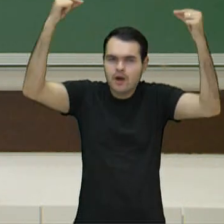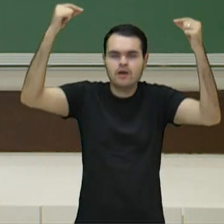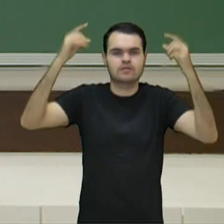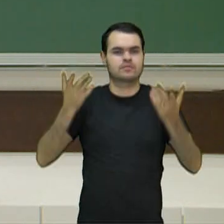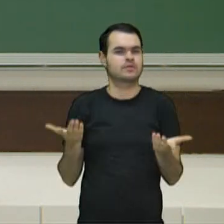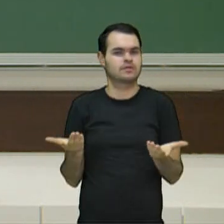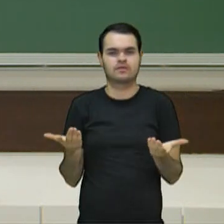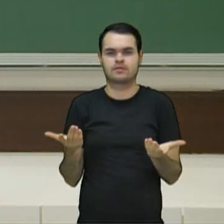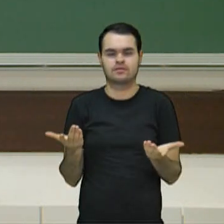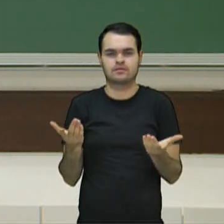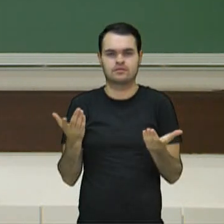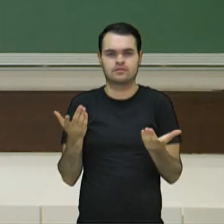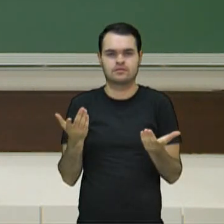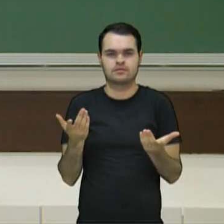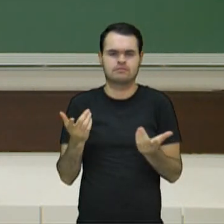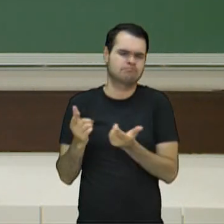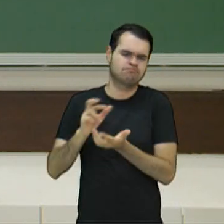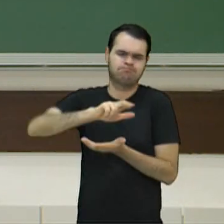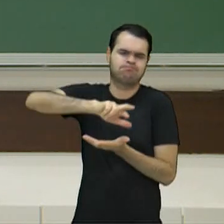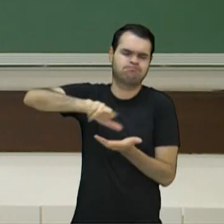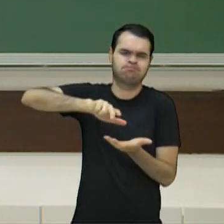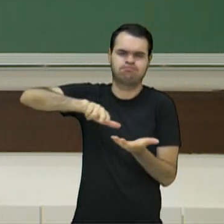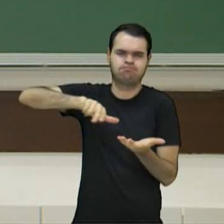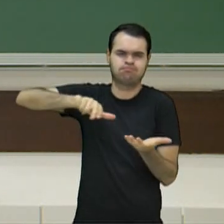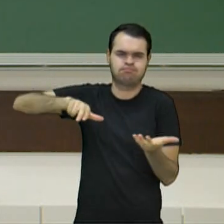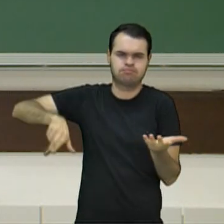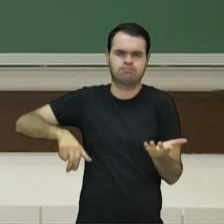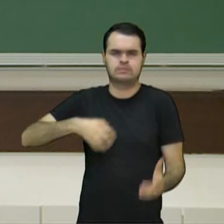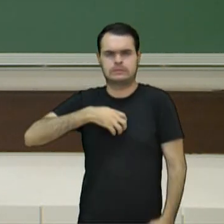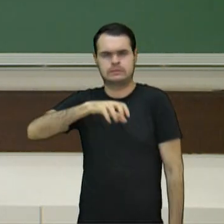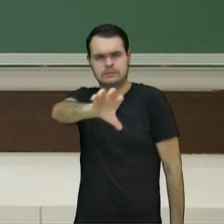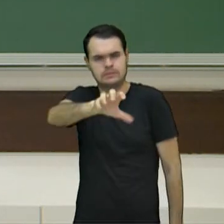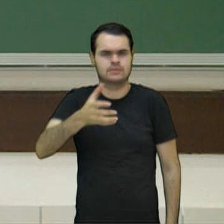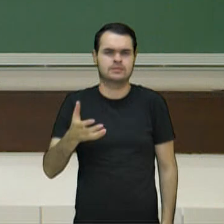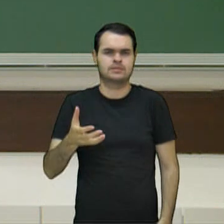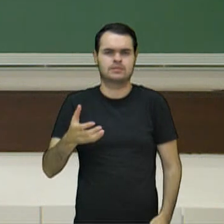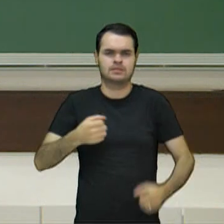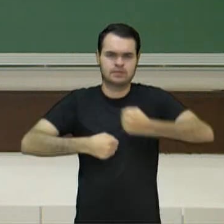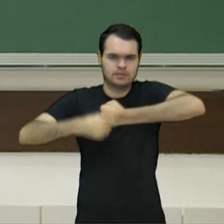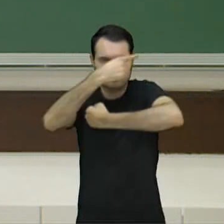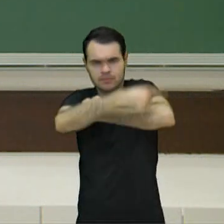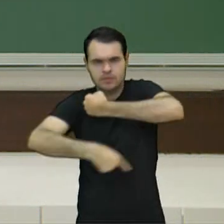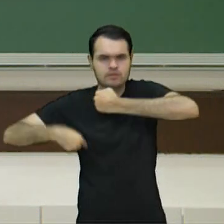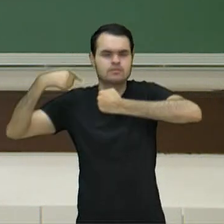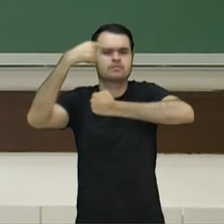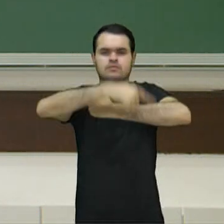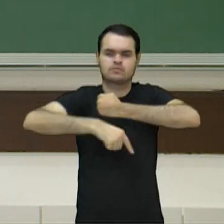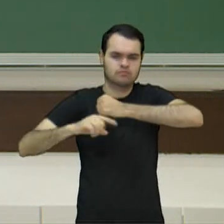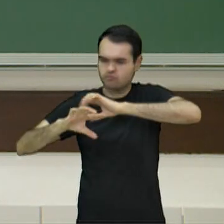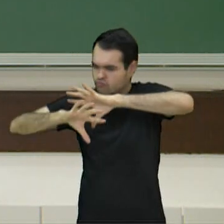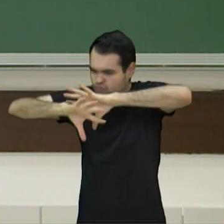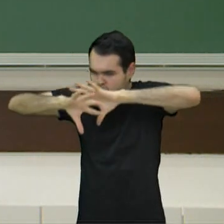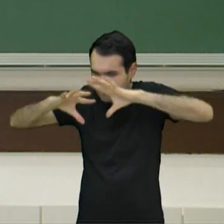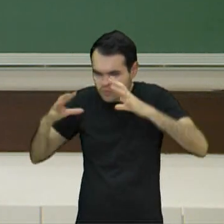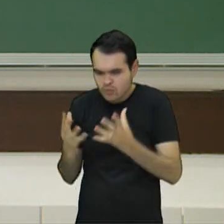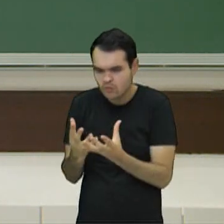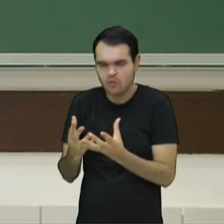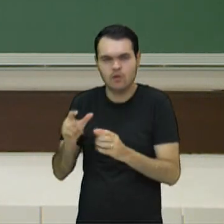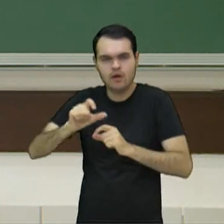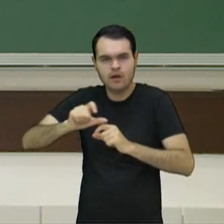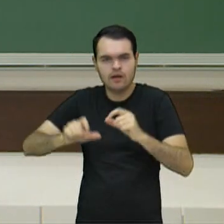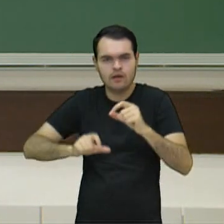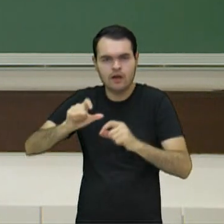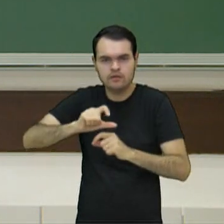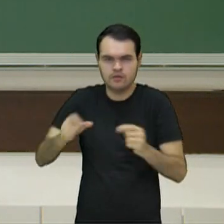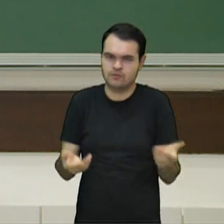assim como outros personagens, Homem de Ferro, Capitão América, são todos eles que se formaram dentro do quadrinho